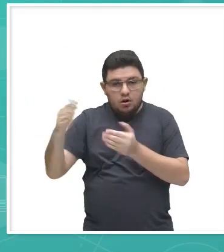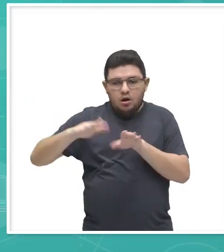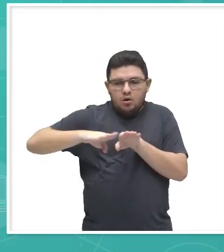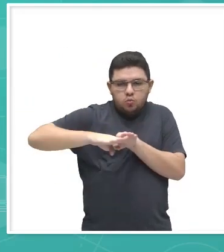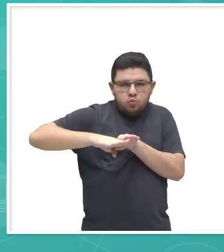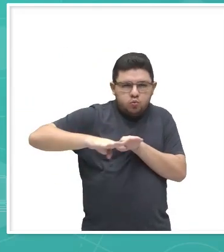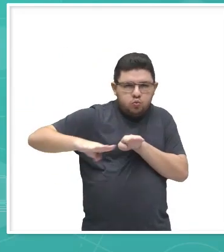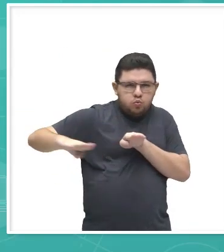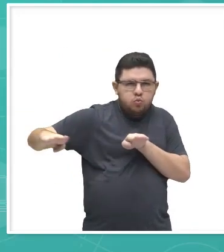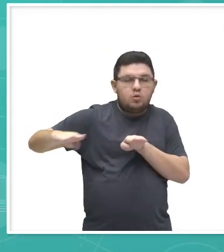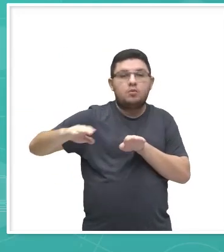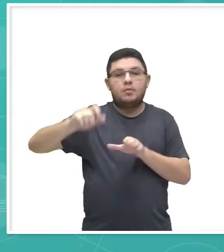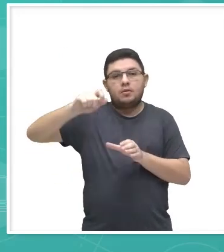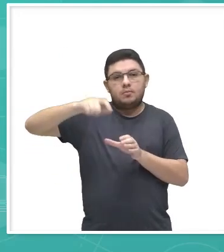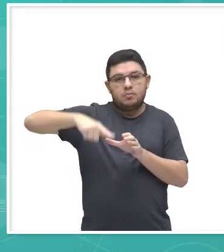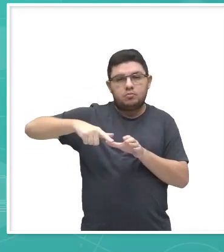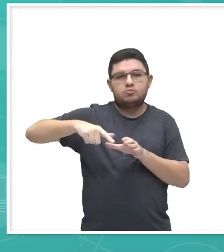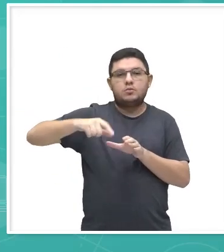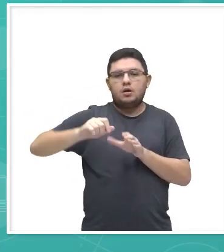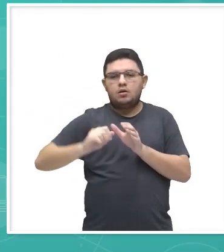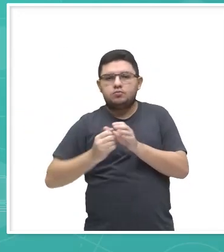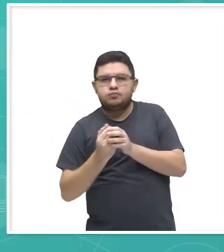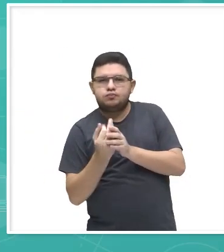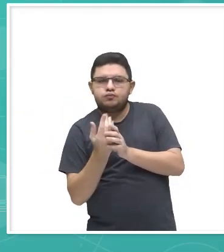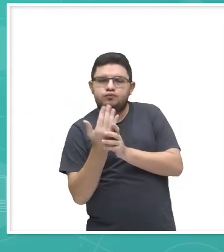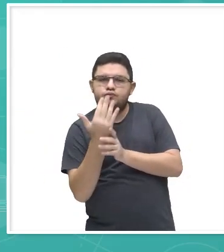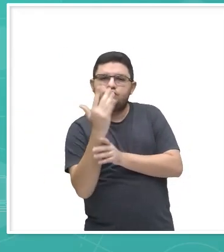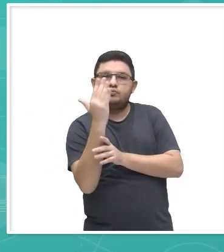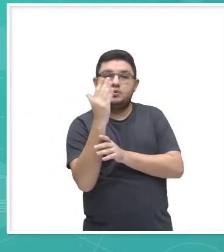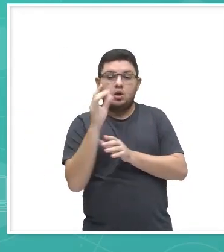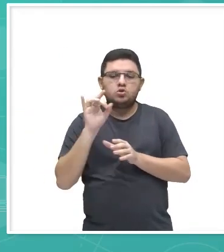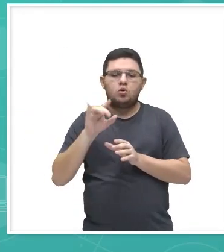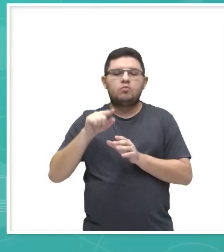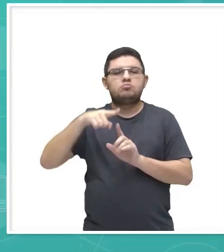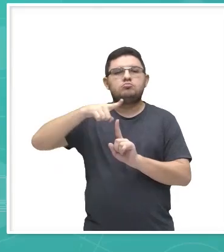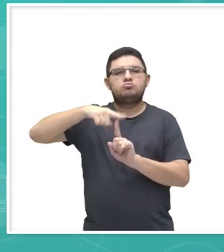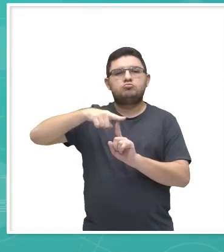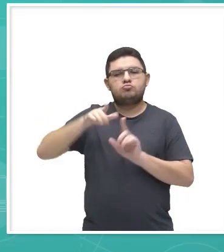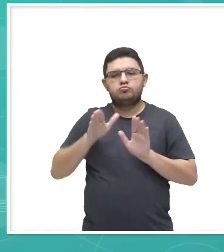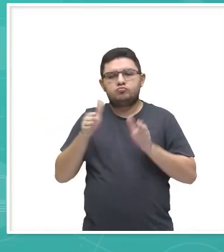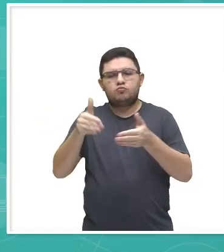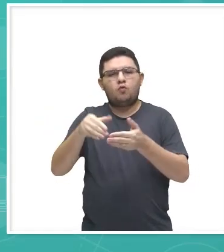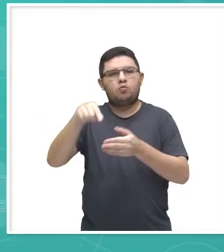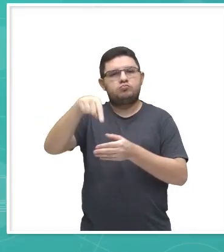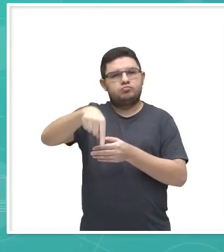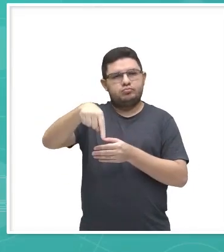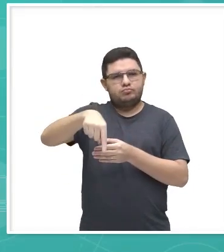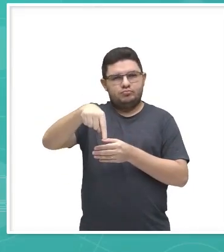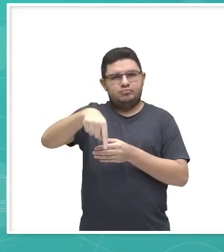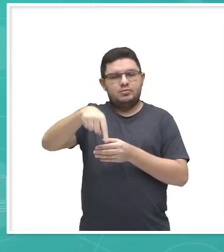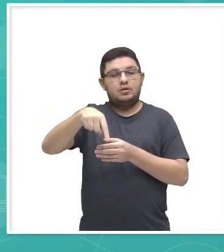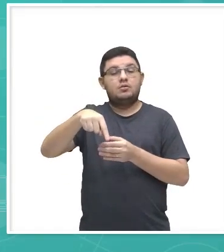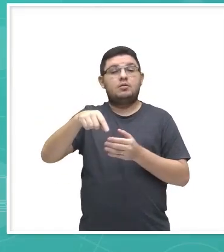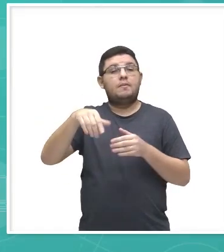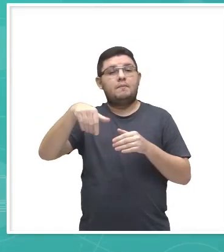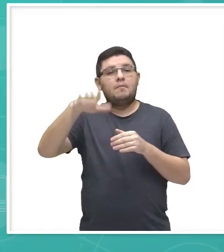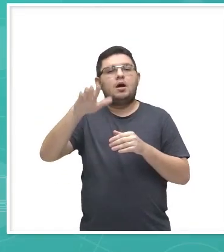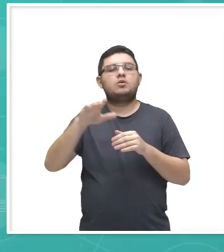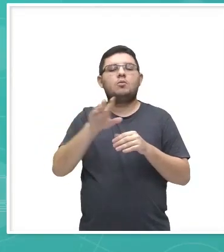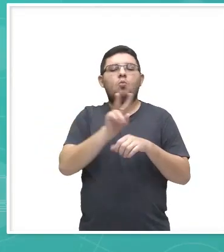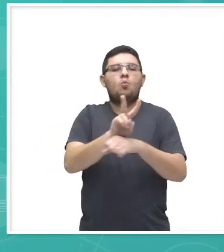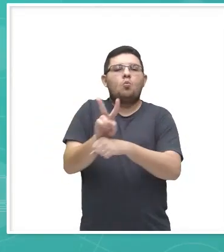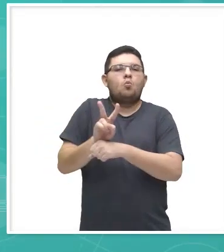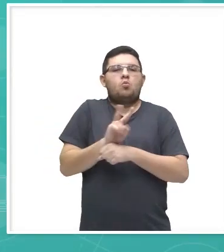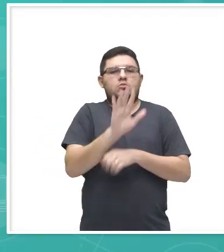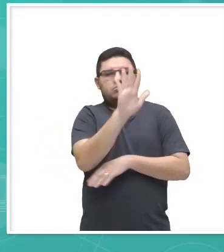item desse tipo de agricultura, tá? Mais voltado aí para essa questão do meio ambiente. Aí temos